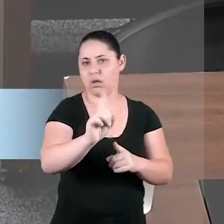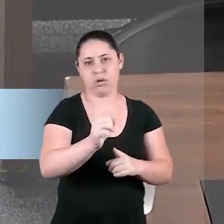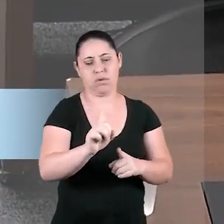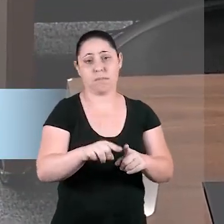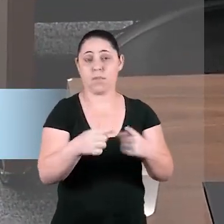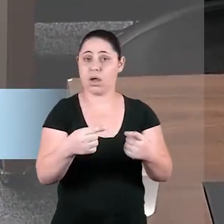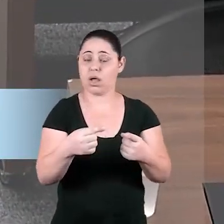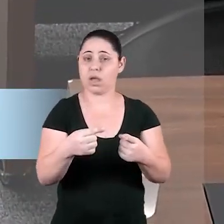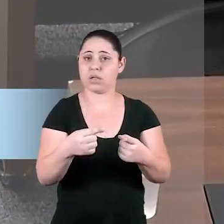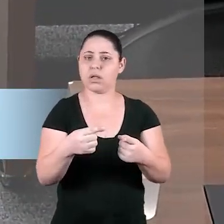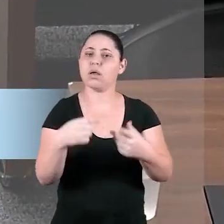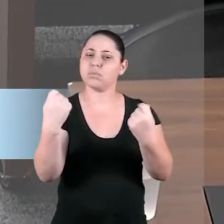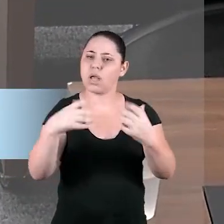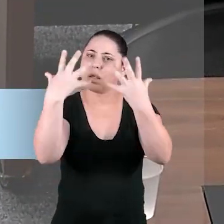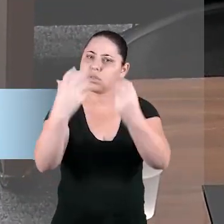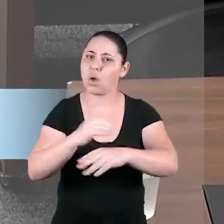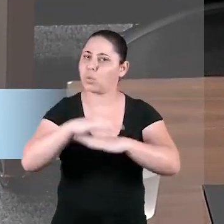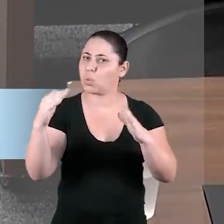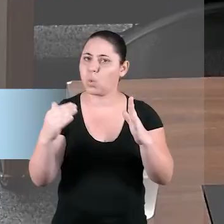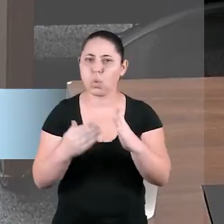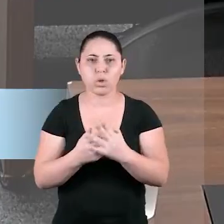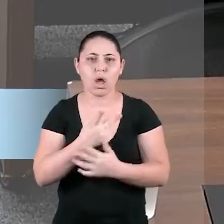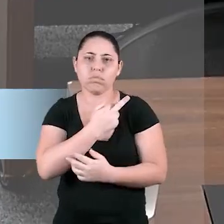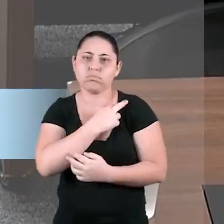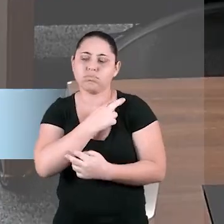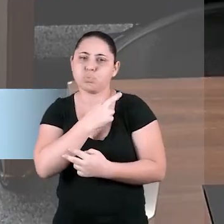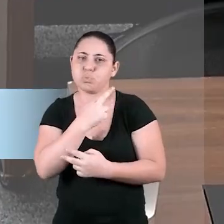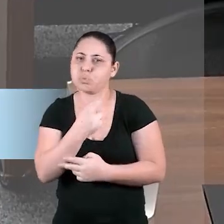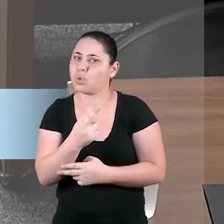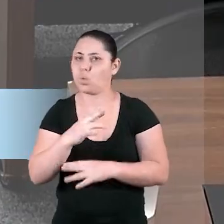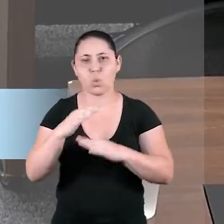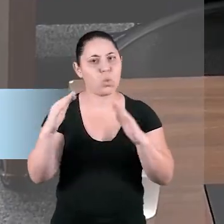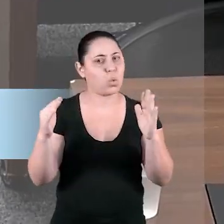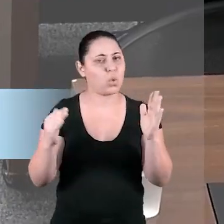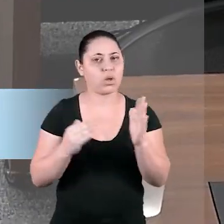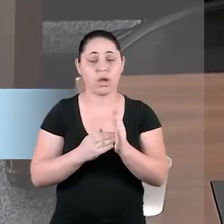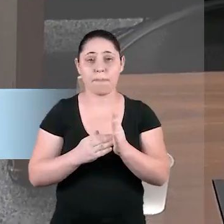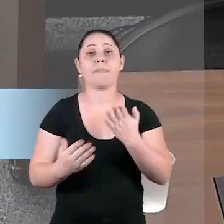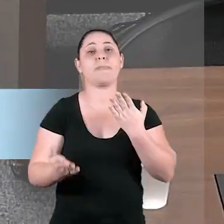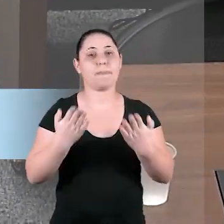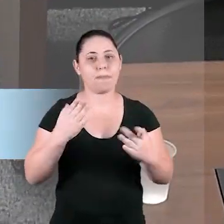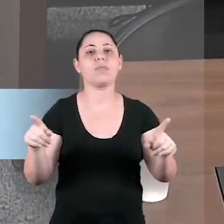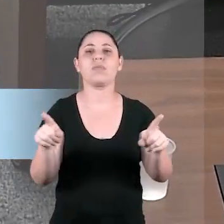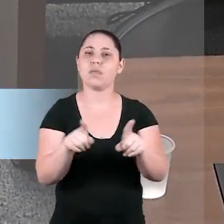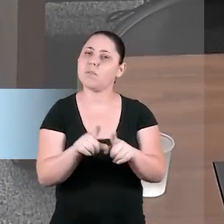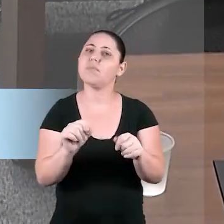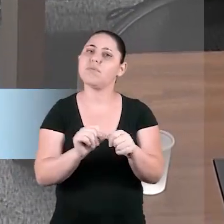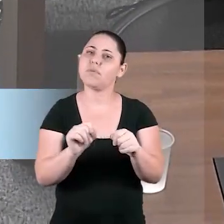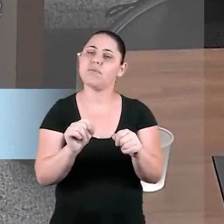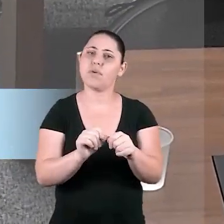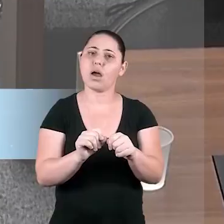tem que estar aberto para aceitar todas as religiões. Então, nós também, né, na psicologia, a gente